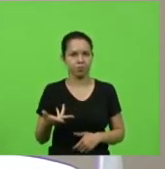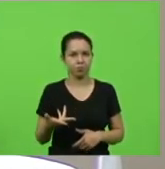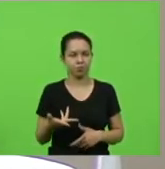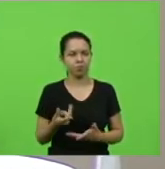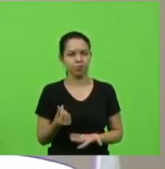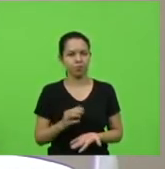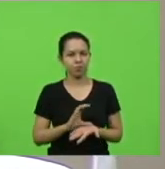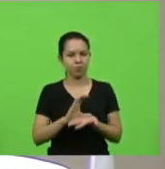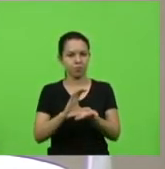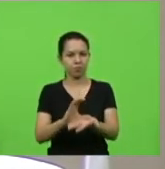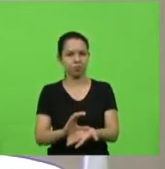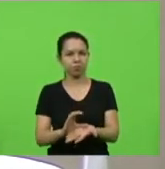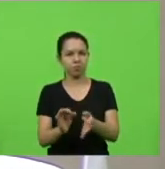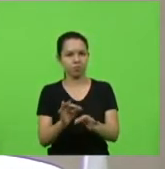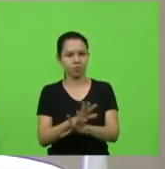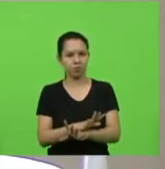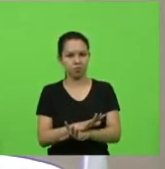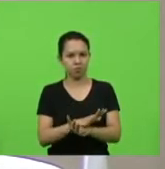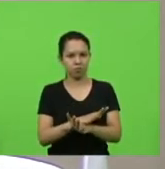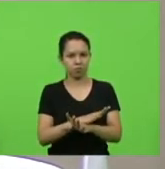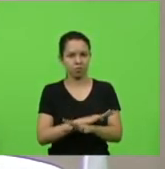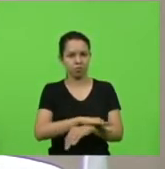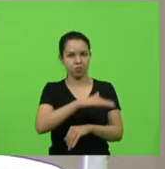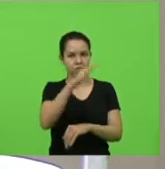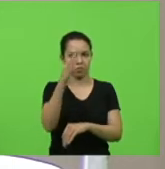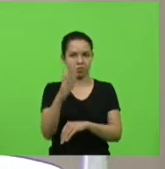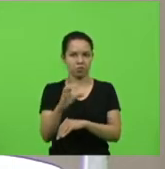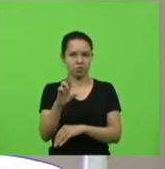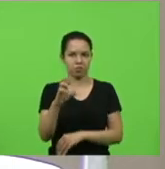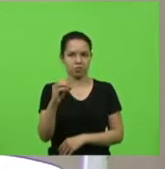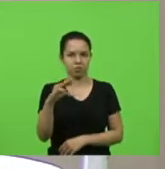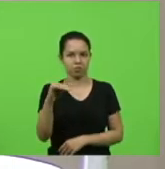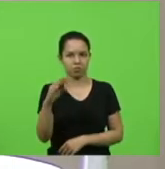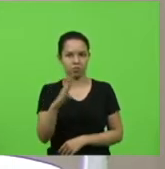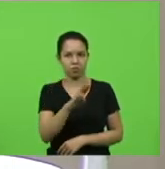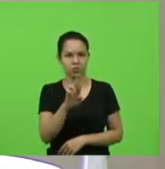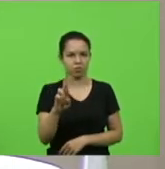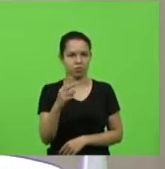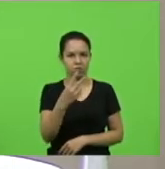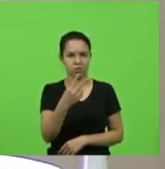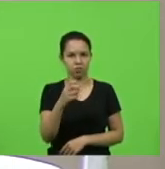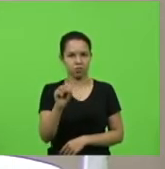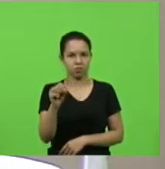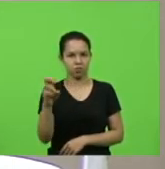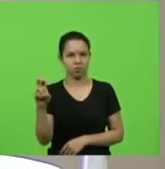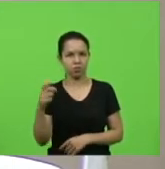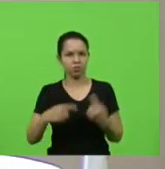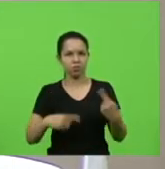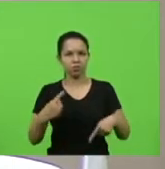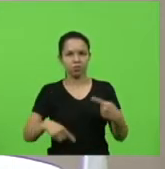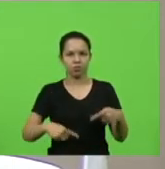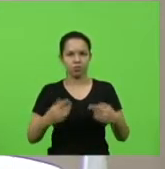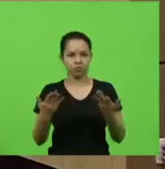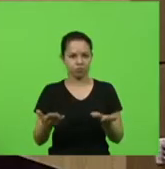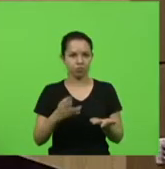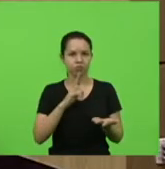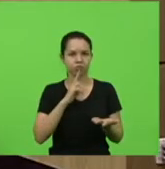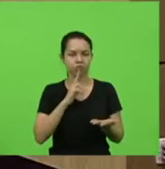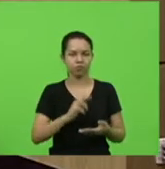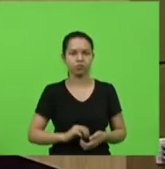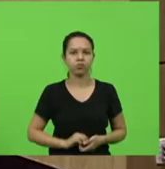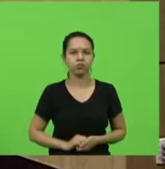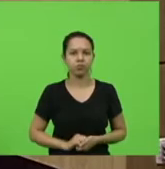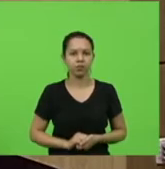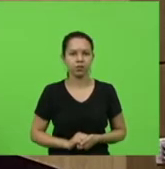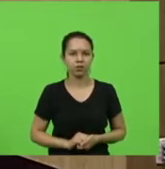conclusão da Serra da Rocinha, BR-285, em discussão. Senhor presidente. Com a palavra, deputado Rodrigo Minotto. Quando